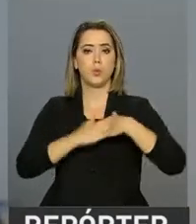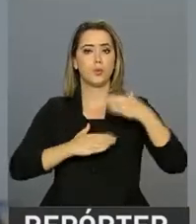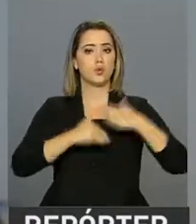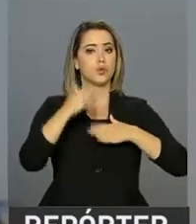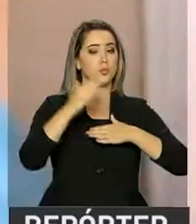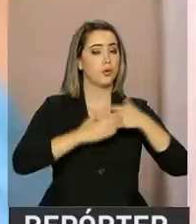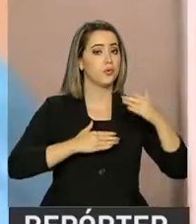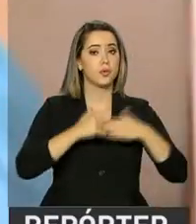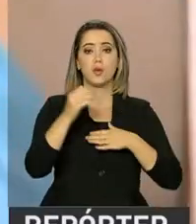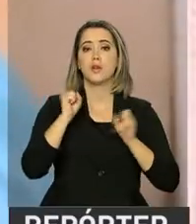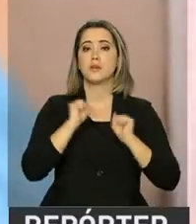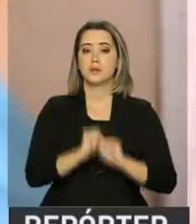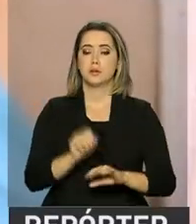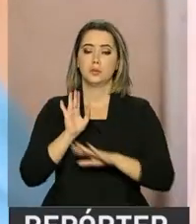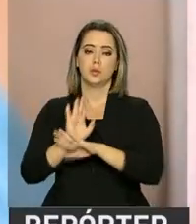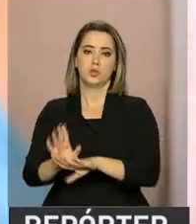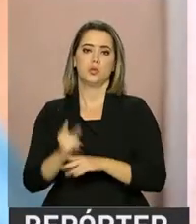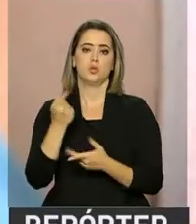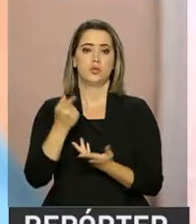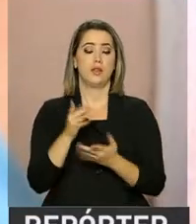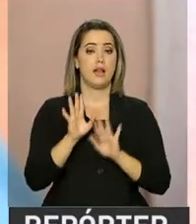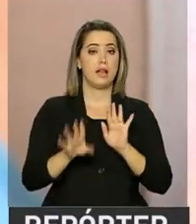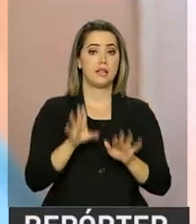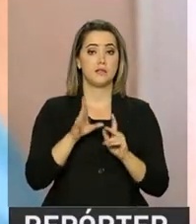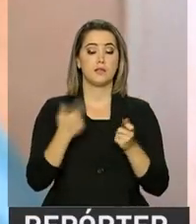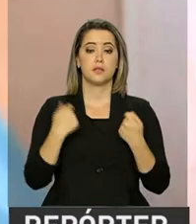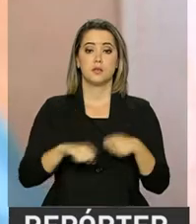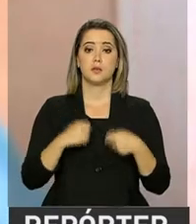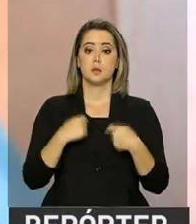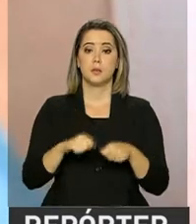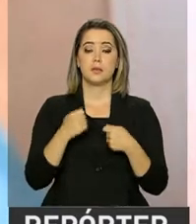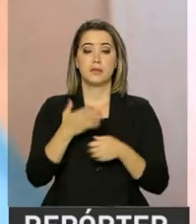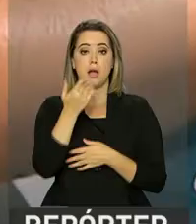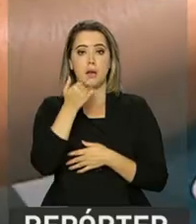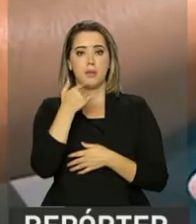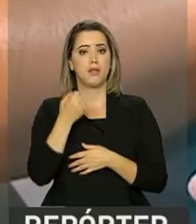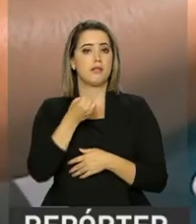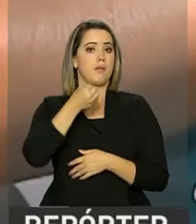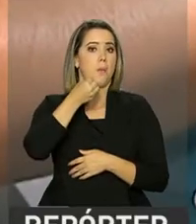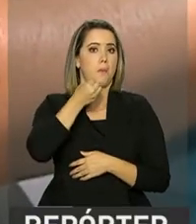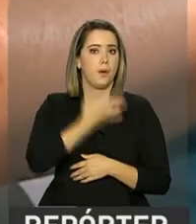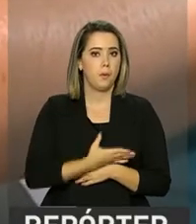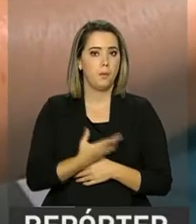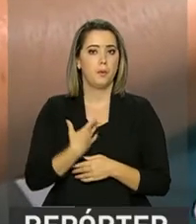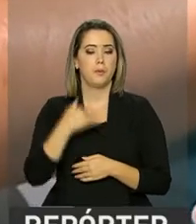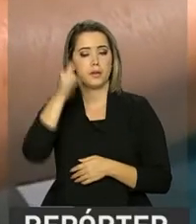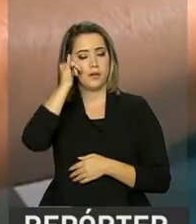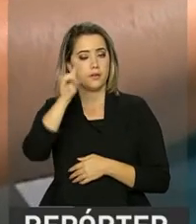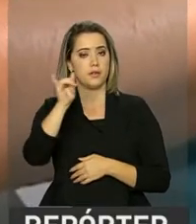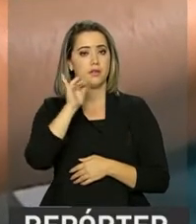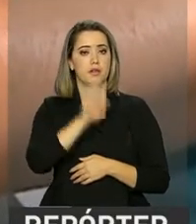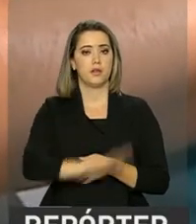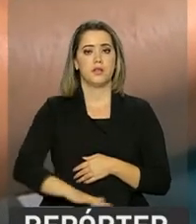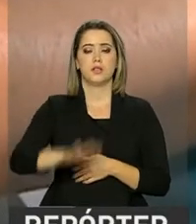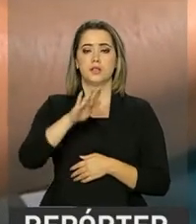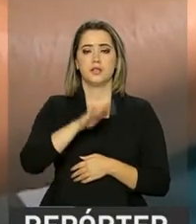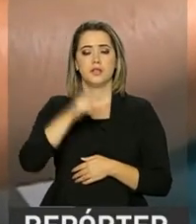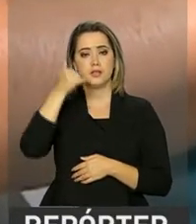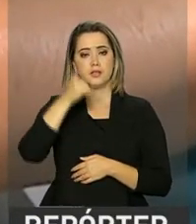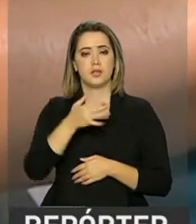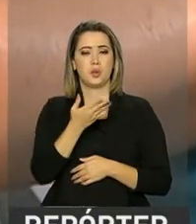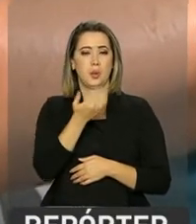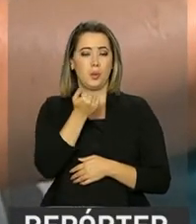dessas doenças elas são tratadas com uma dieta extremamente rigorosa para evitar que a criança ganhar comer alguma substância